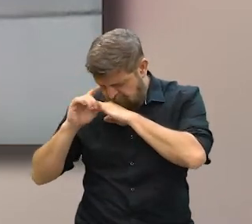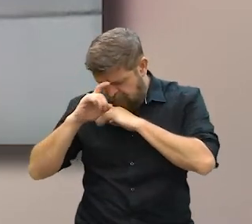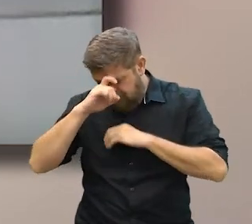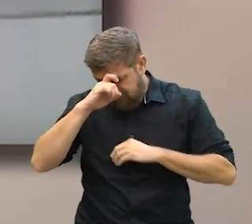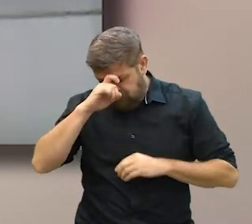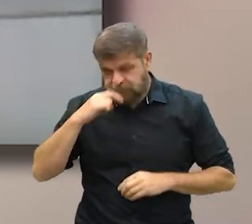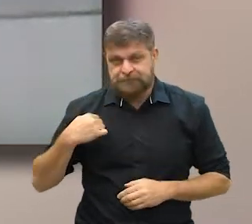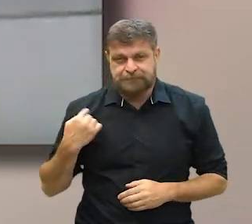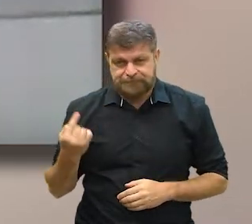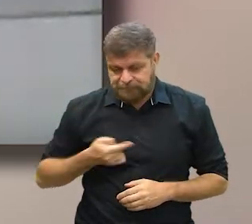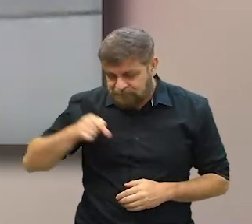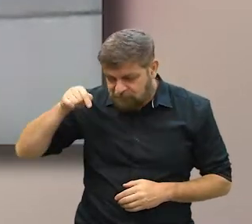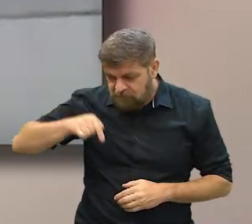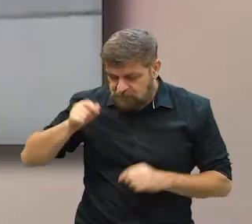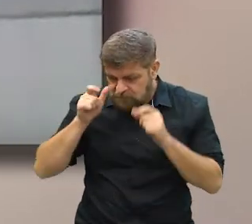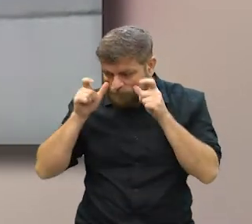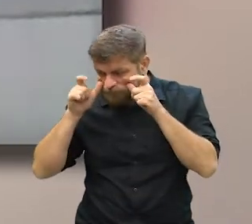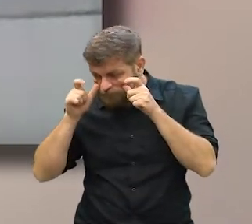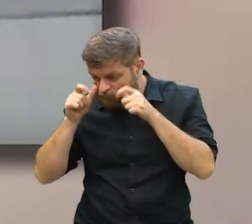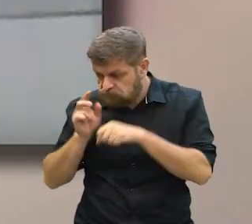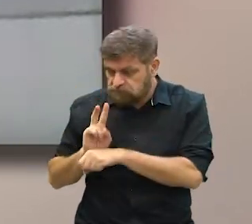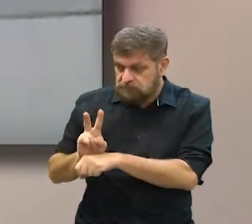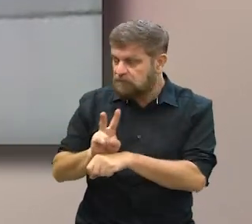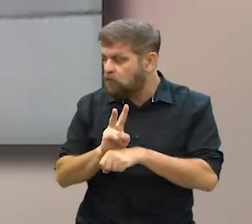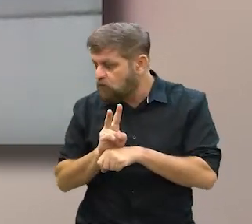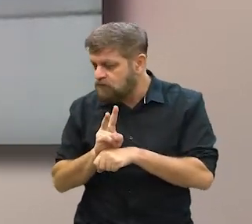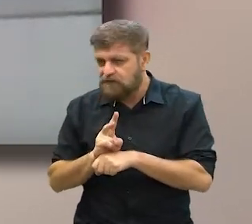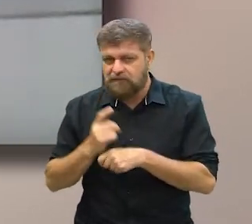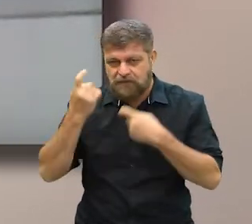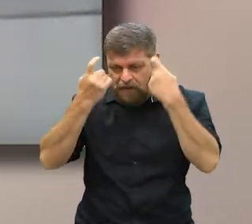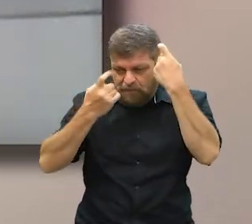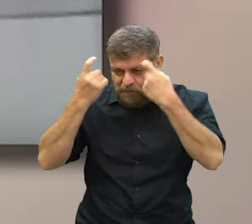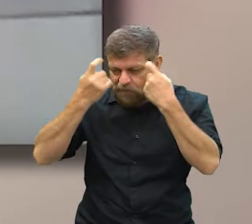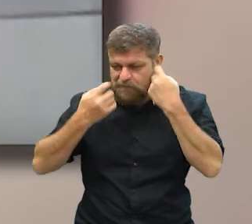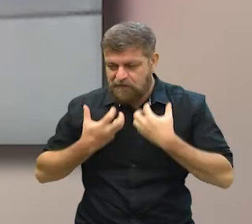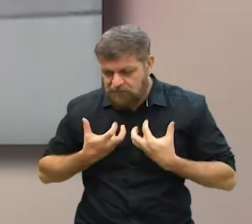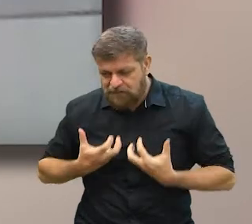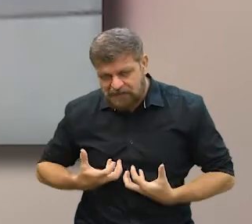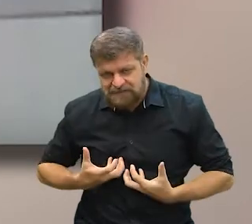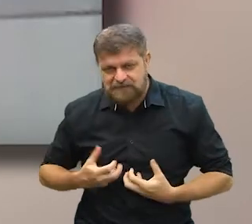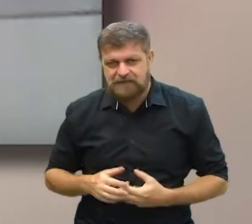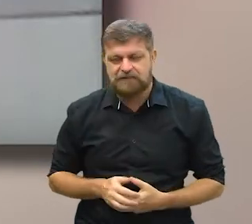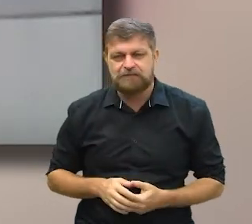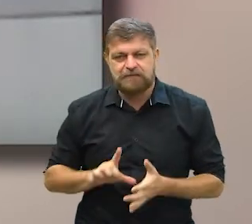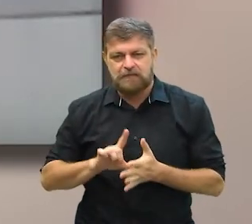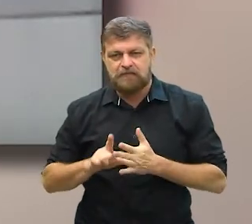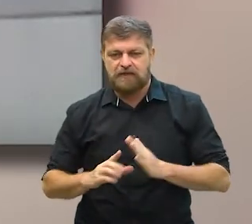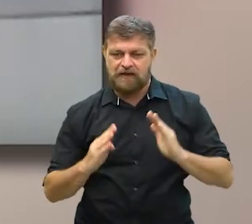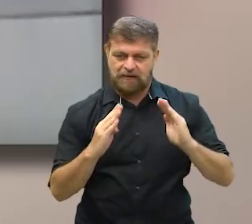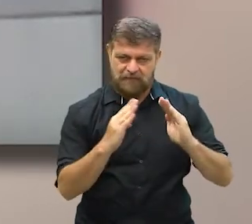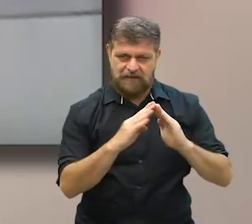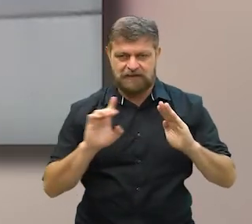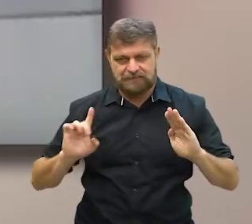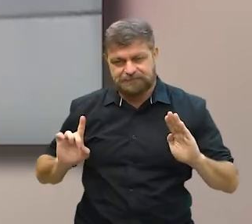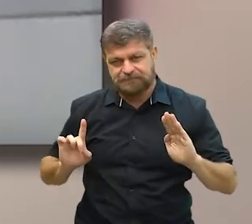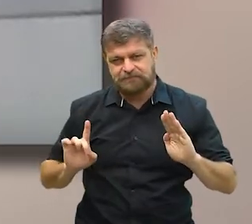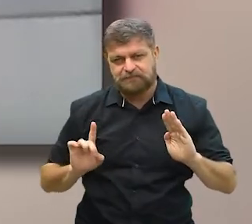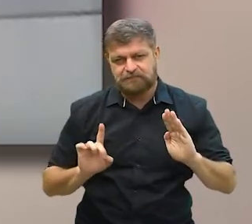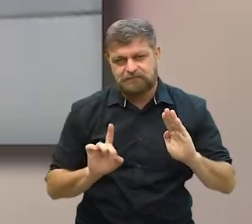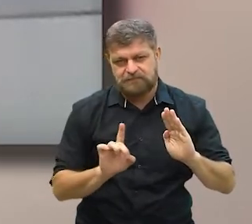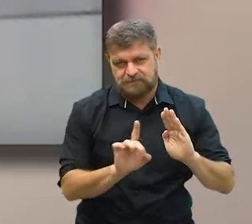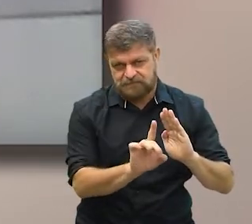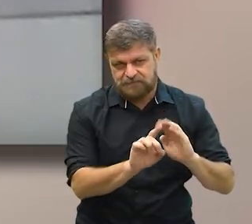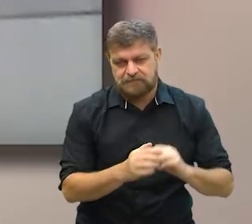dormir. Pelos 2 dias que você passa lá, realmente você fica muito cansado também. Né?